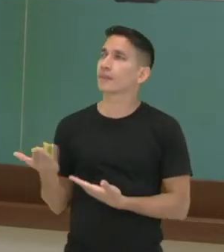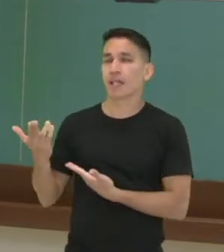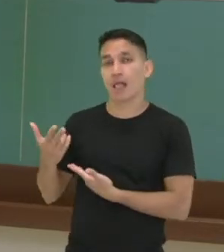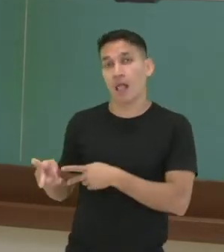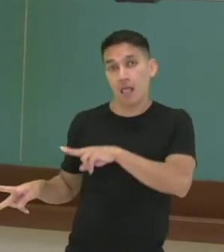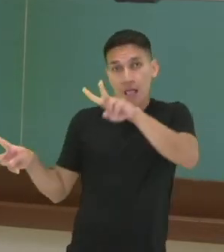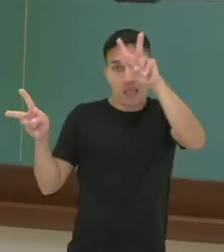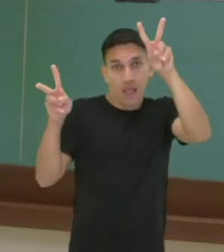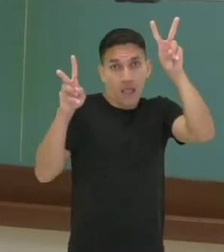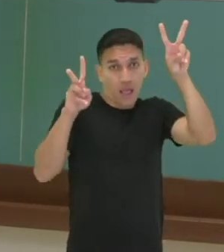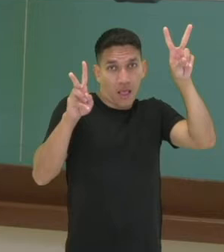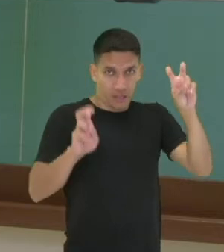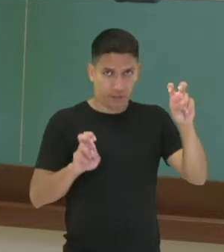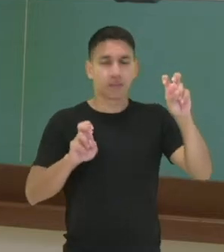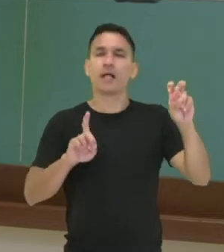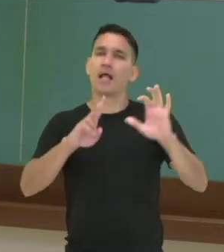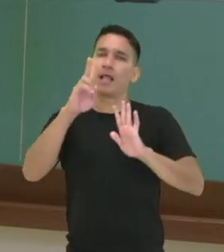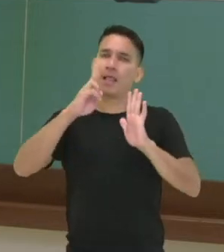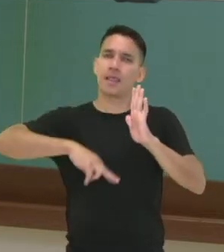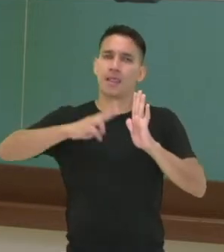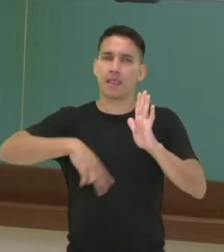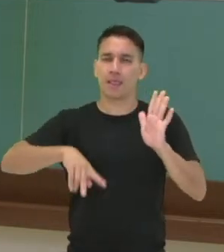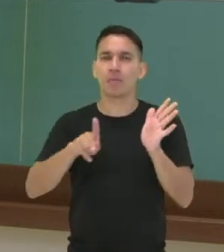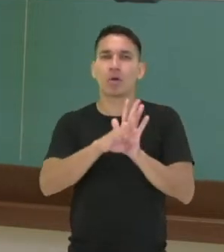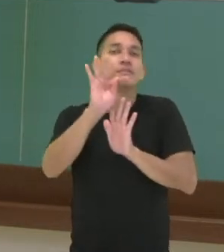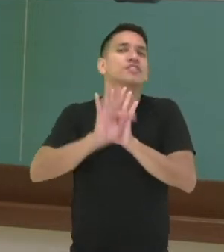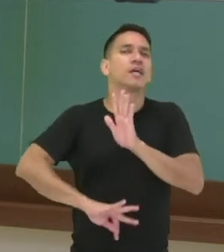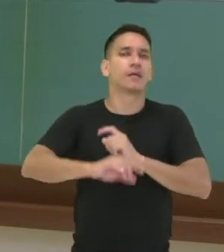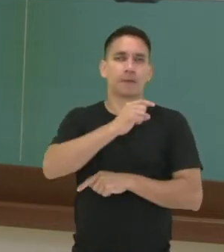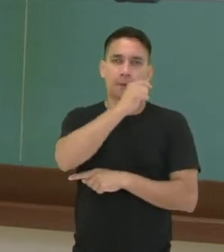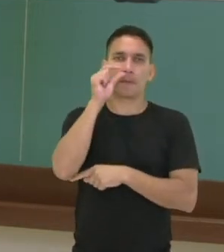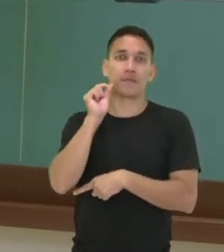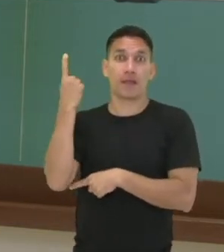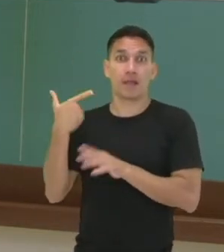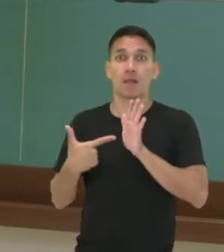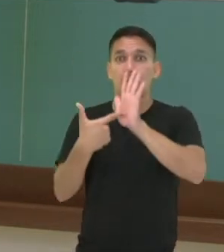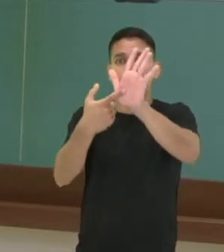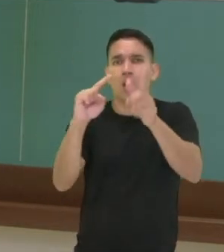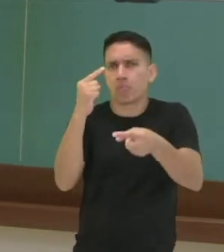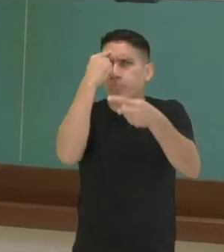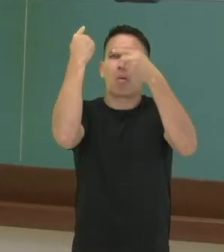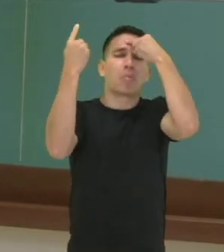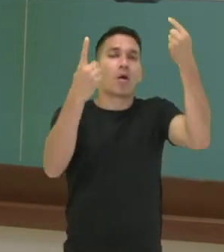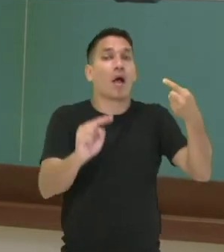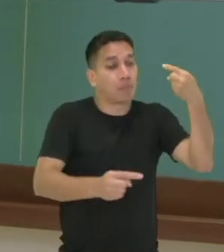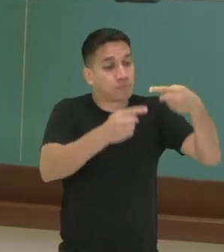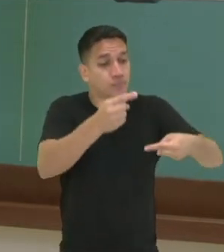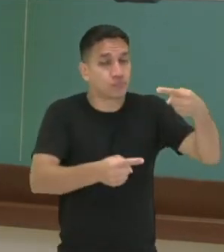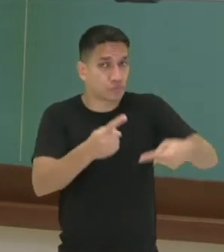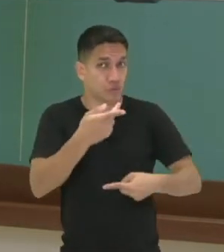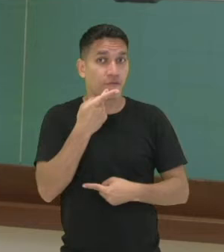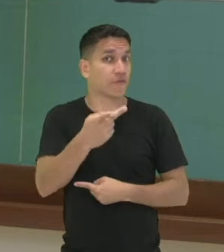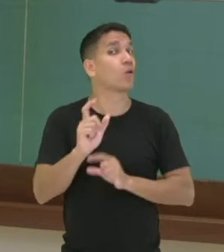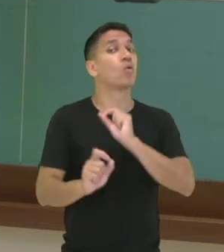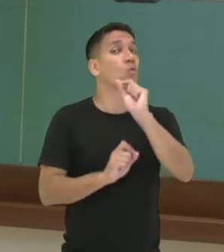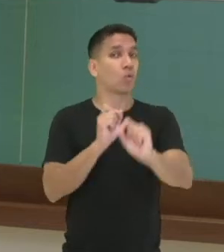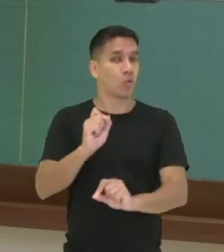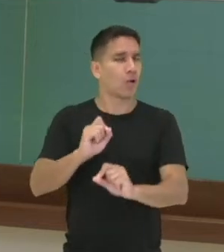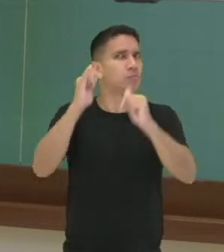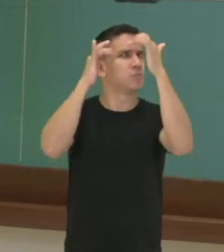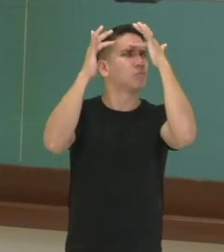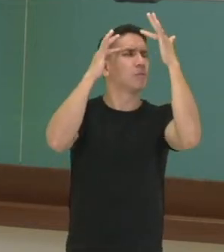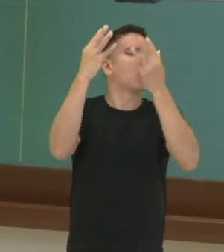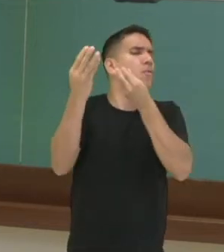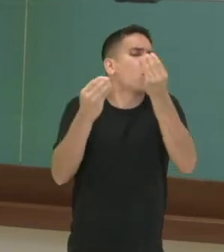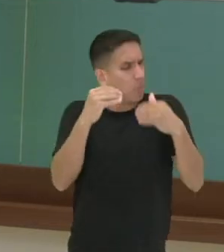trechinho do texto do Francis Wolff. Então, como eu dizia nesse texto, A Invenção da Política, o Francis Wolff vai refletir sobre esse